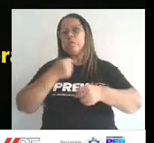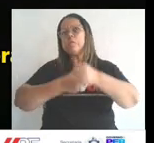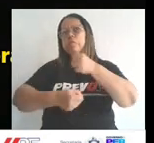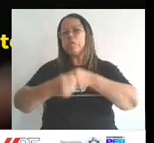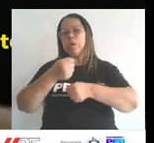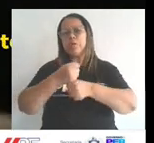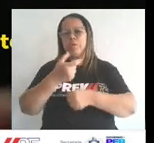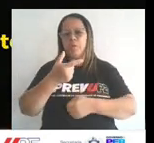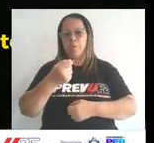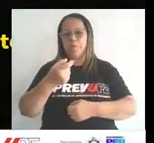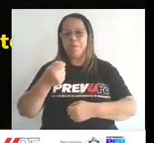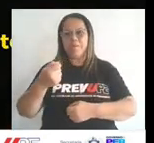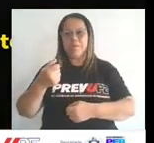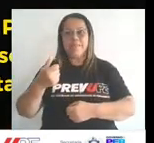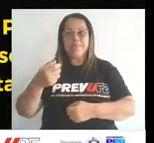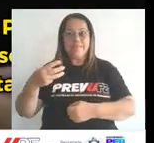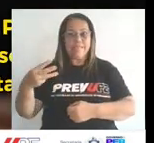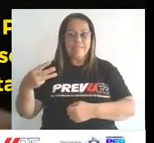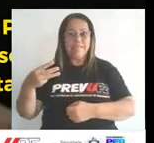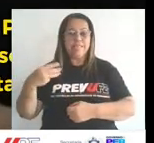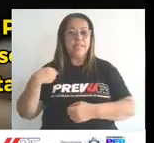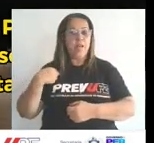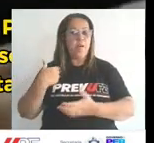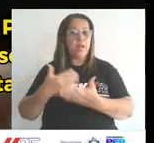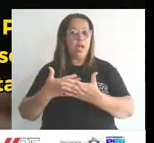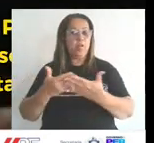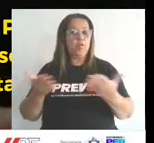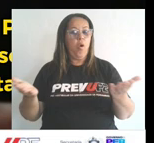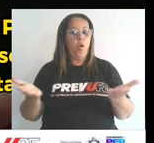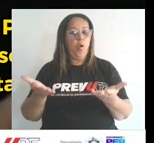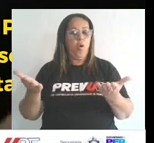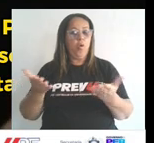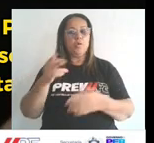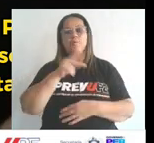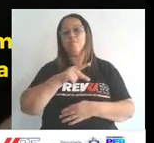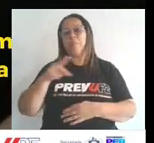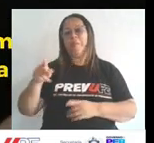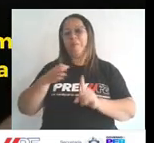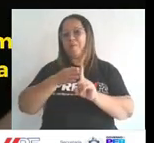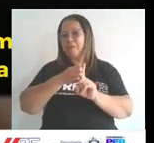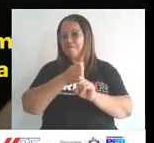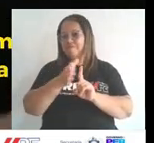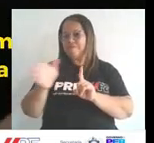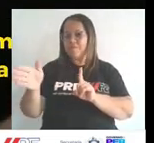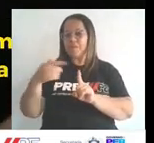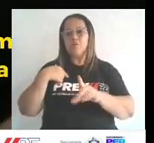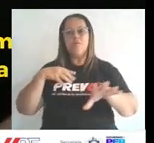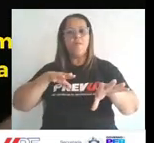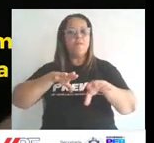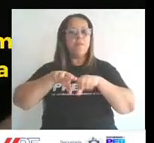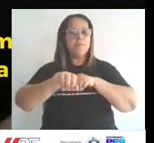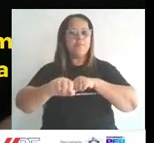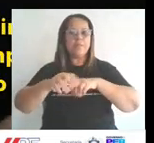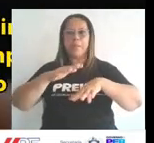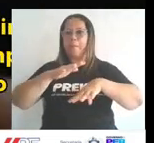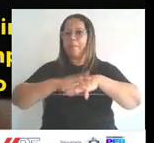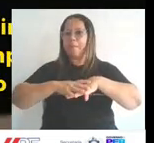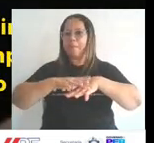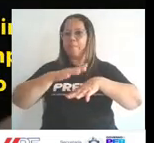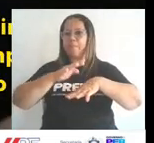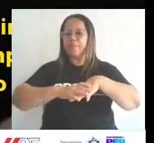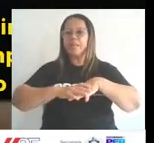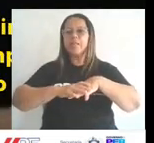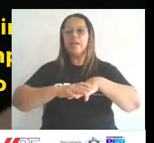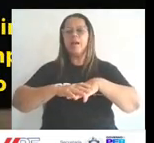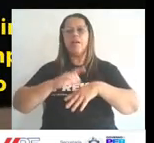era aluno, hoje eu estou no meu terceiro ano contribuindo com o Prevup como professor extensionista. Minha área de formação é matemática, toda a minha